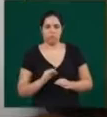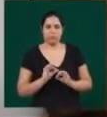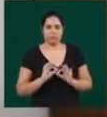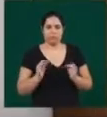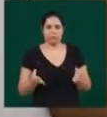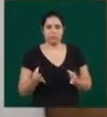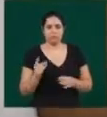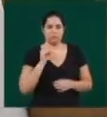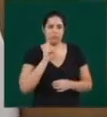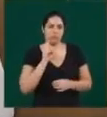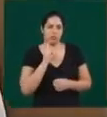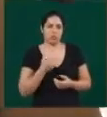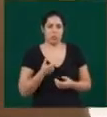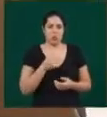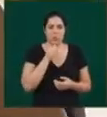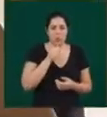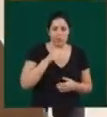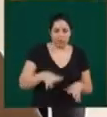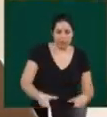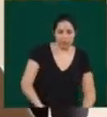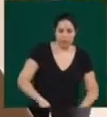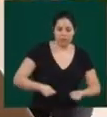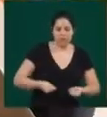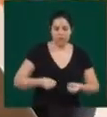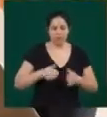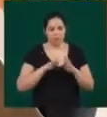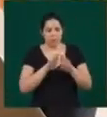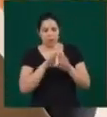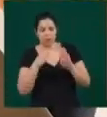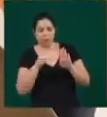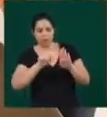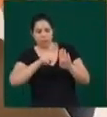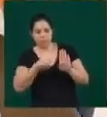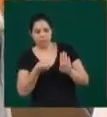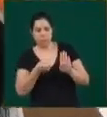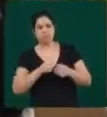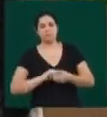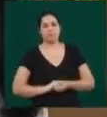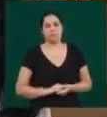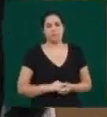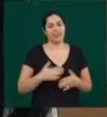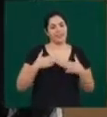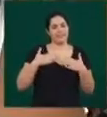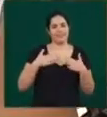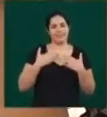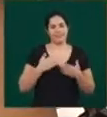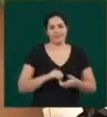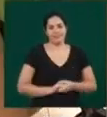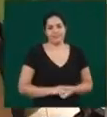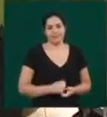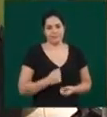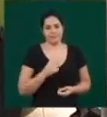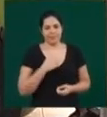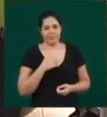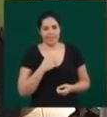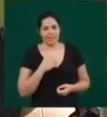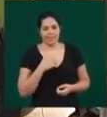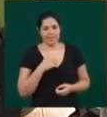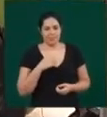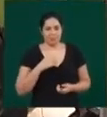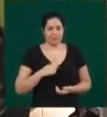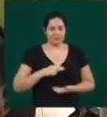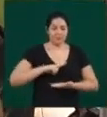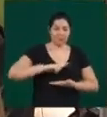dia, como pegar objetos e girar a chave na maçaneta. Motivo de alegria para a aposentada. Eu ficava até de